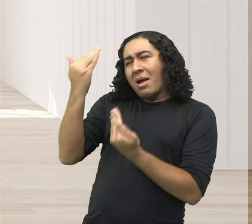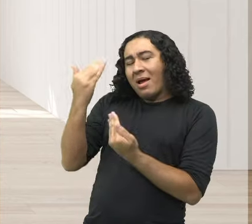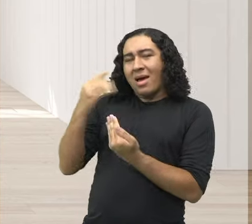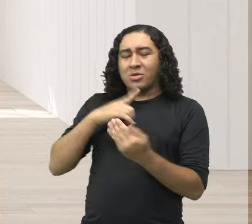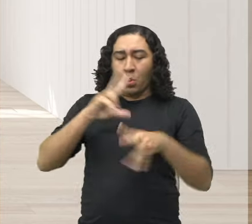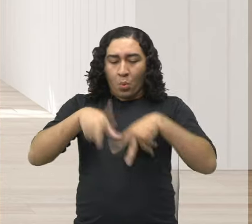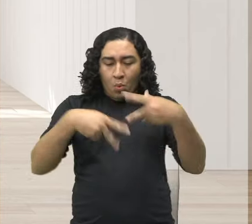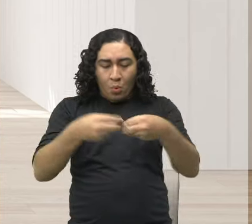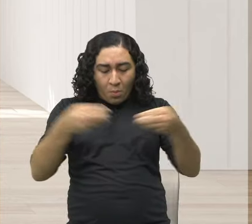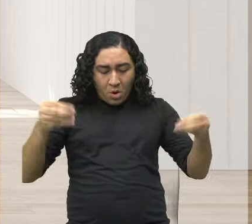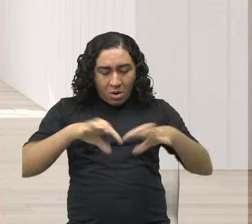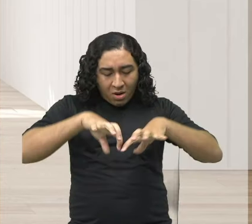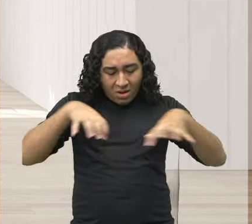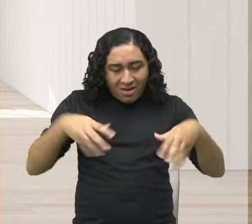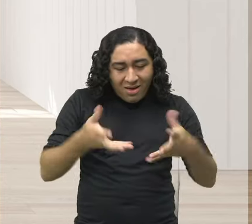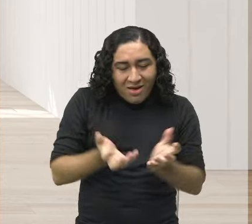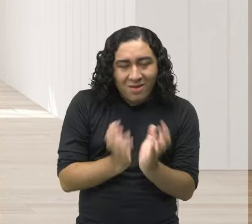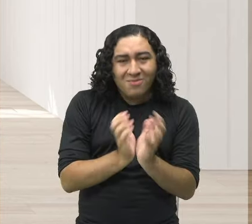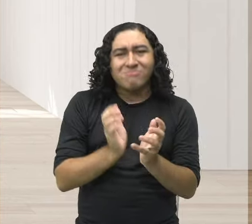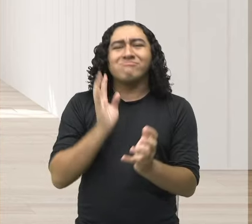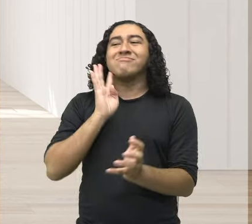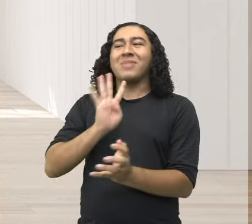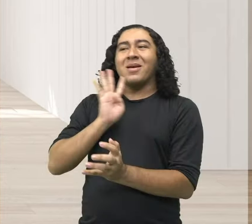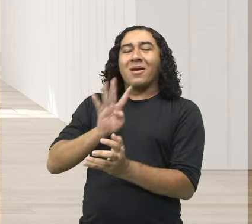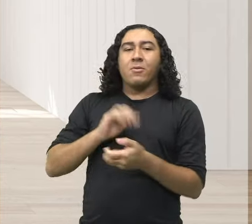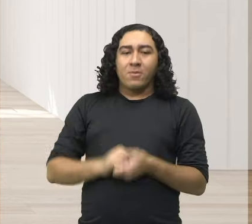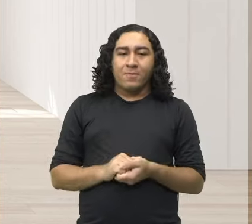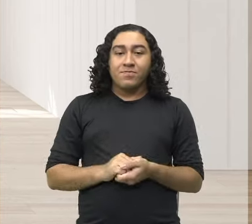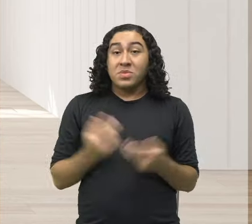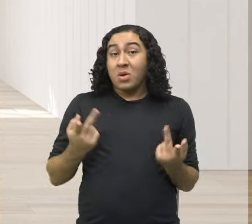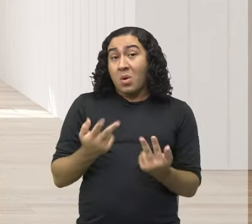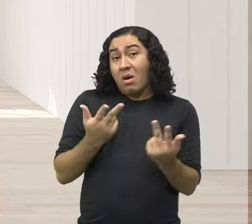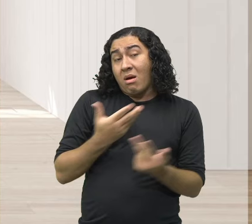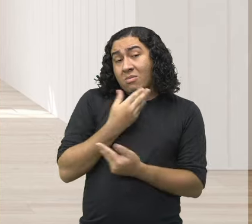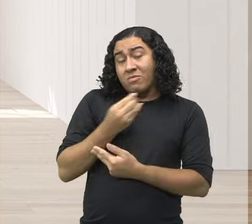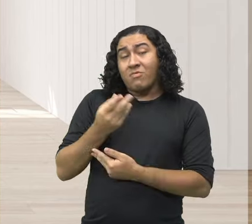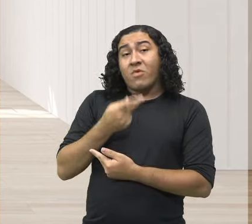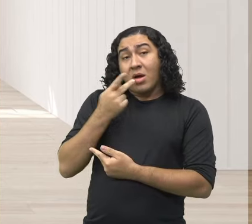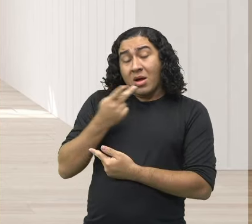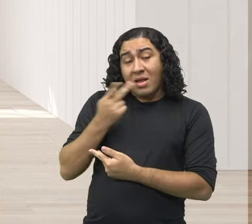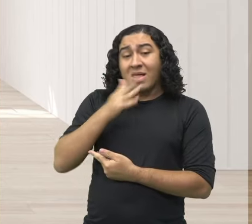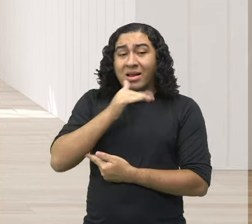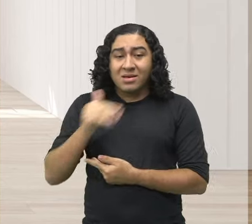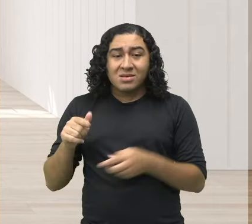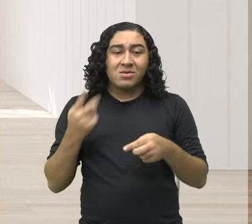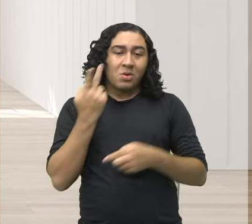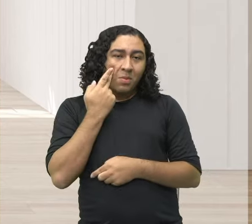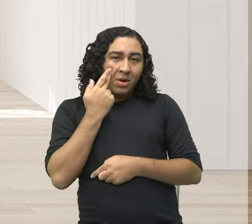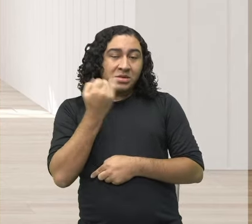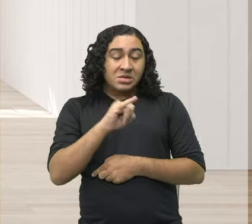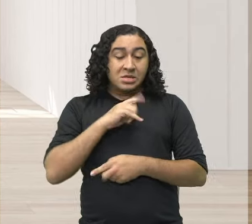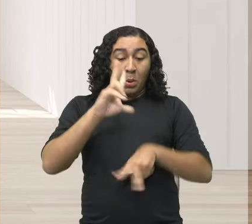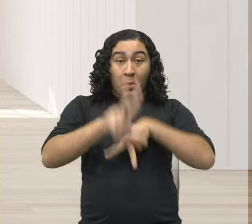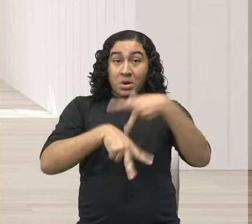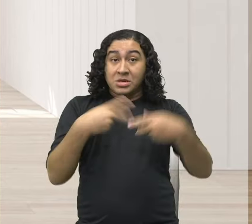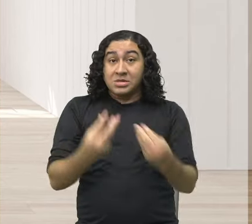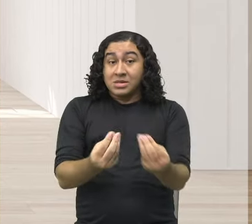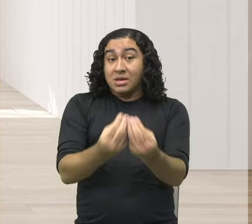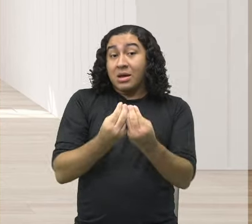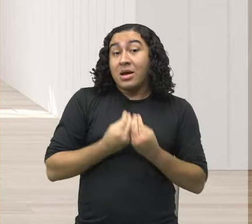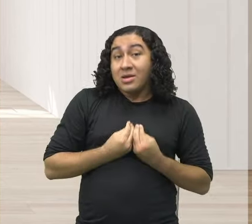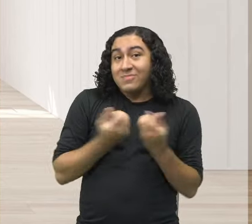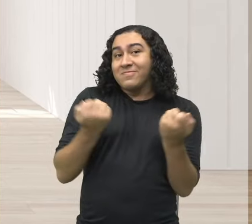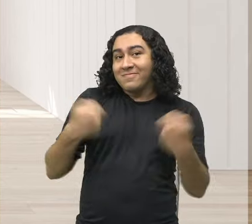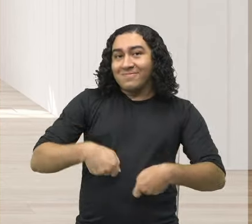a bola e disse: "Legal!" Ou o que os garotos dizem hoje em dia quando gostam do presente ou não querem magoar o